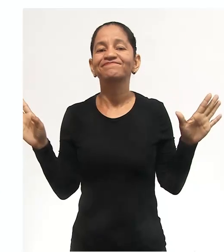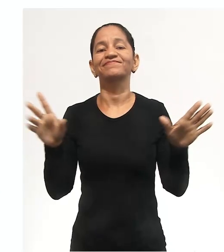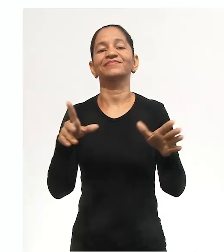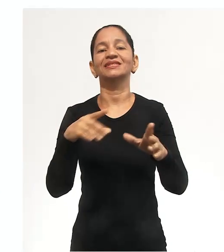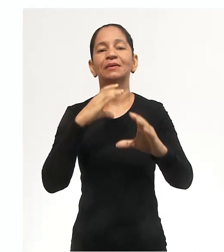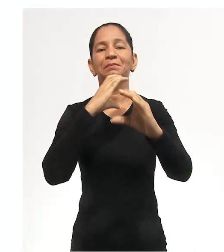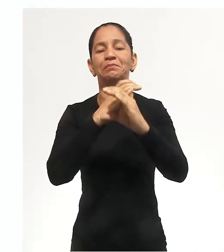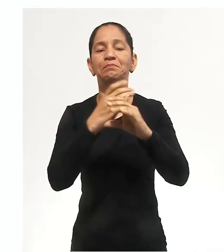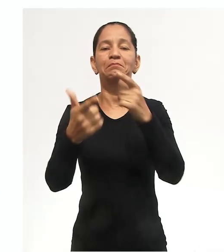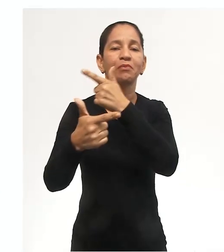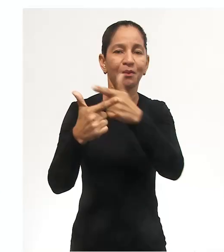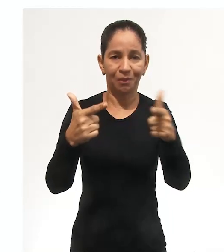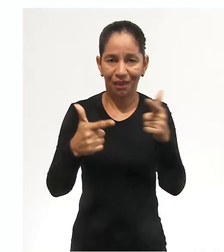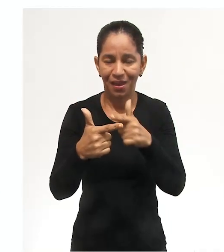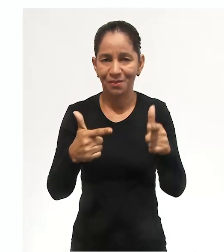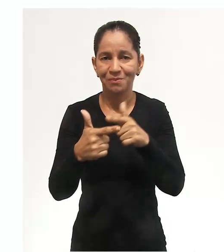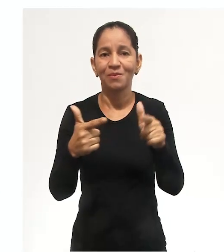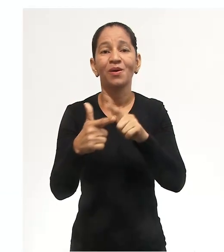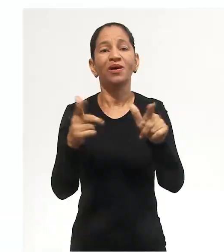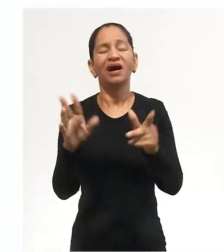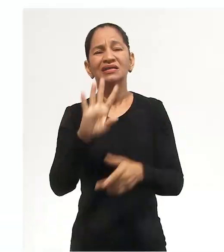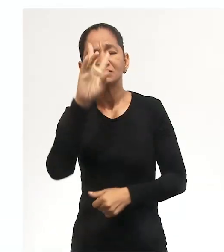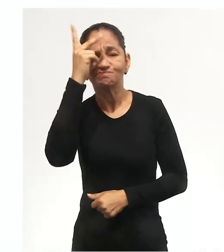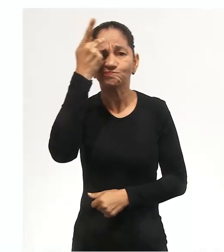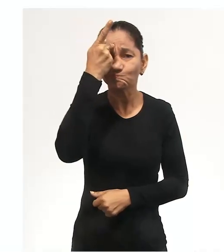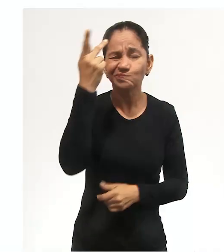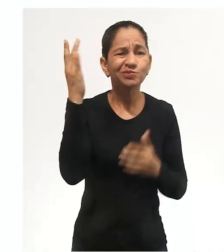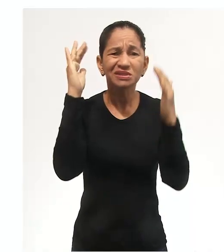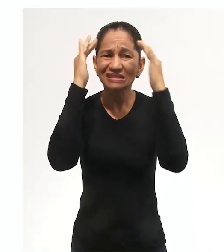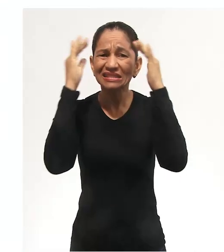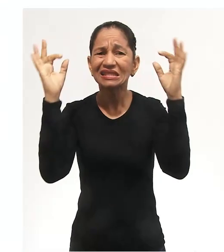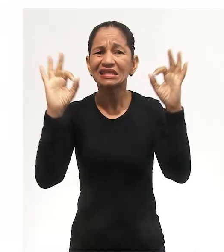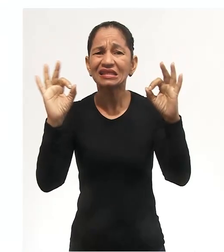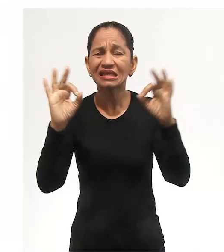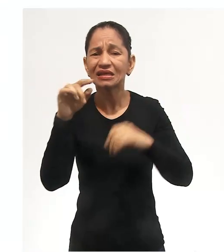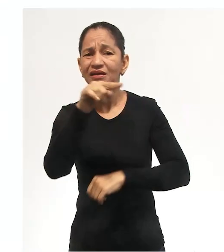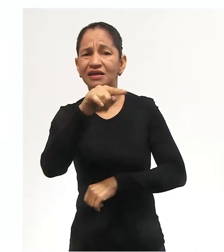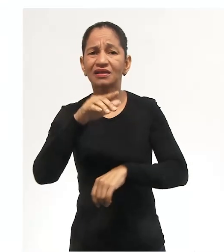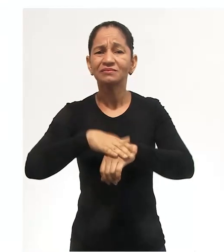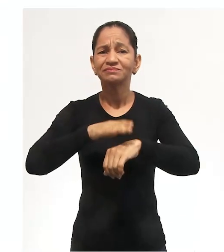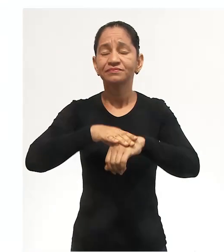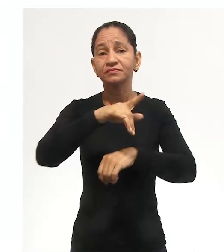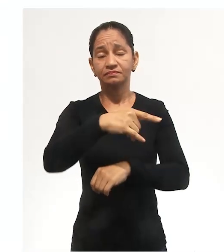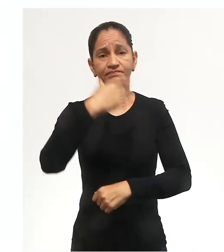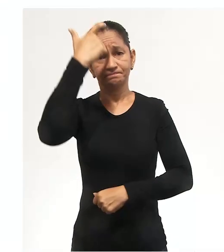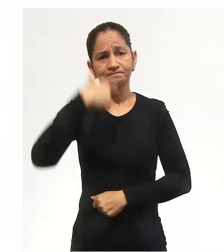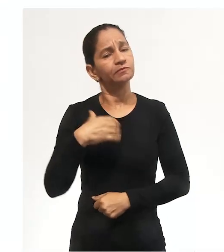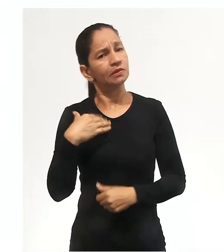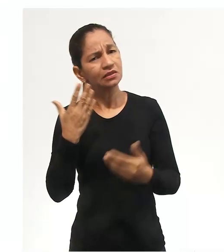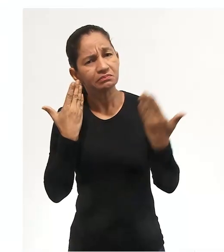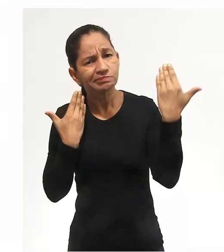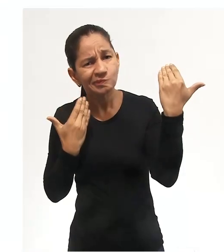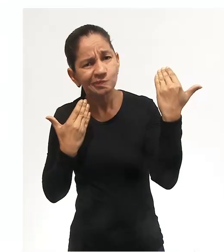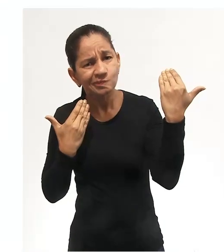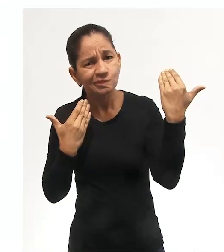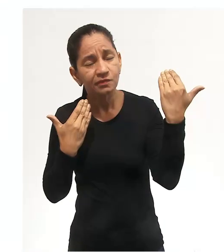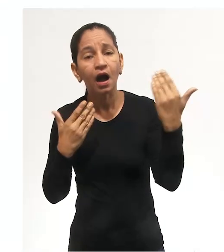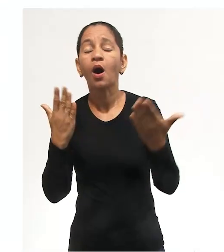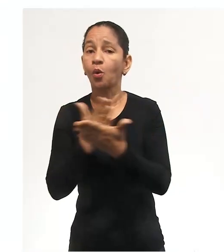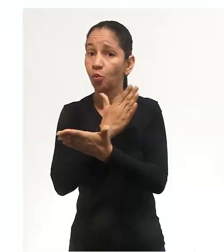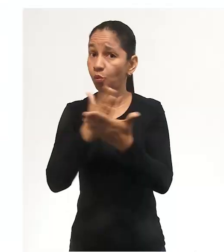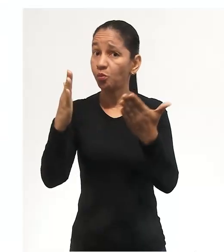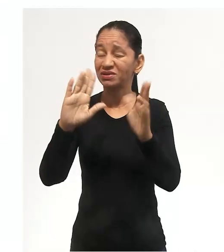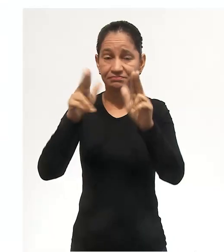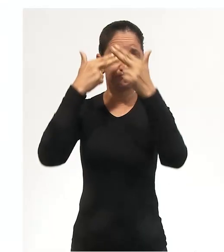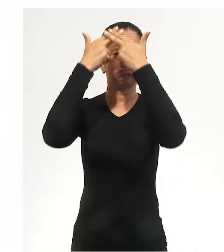comprometendo a comunicação e gerando equívocos, falhas de entendimento ou até mesmo situação